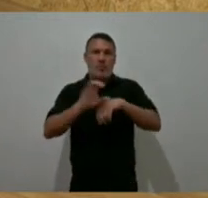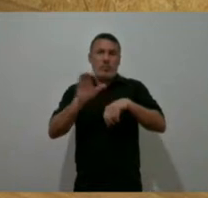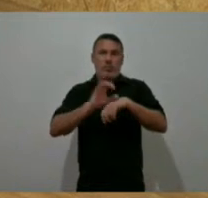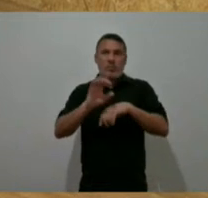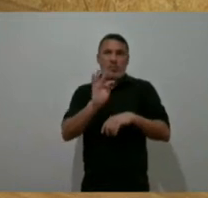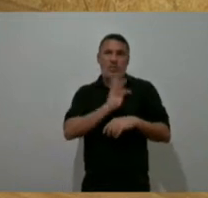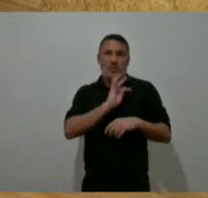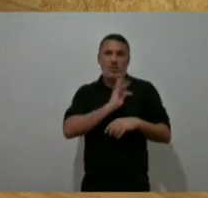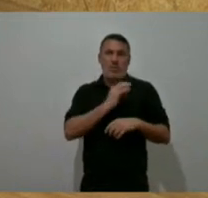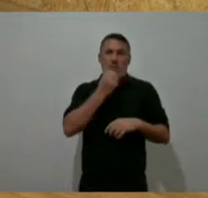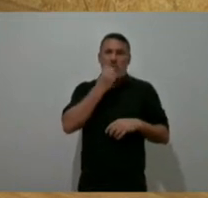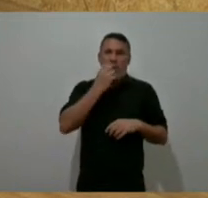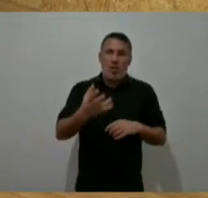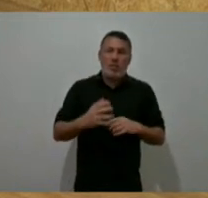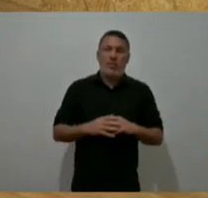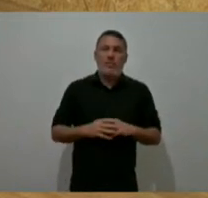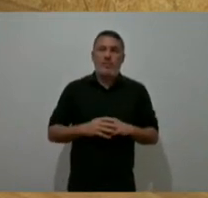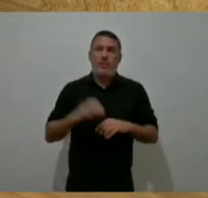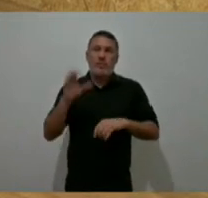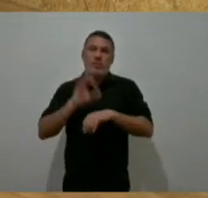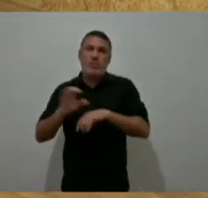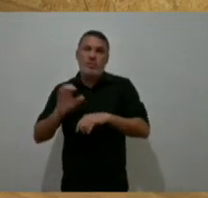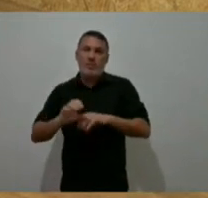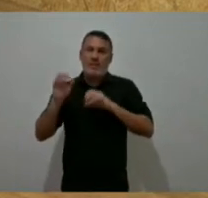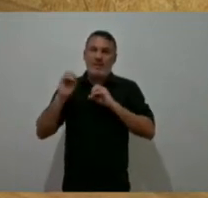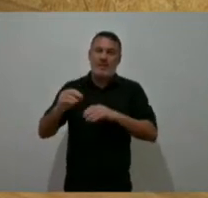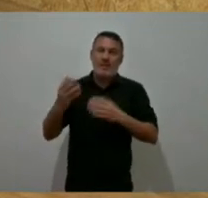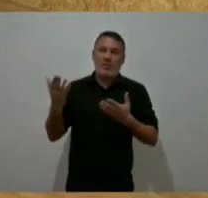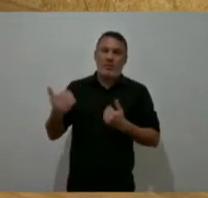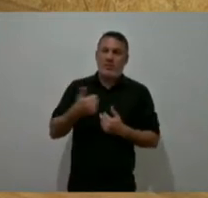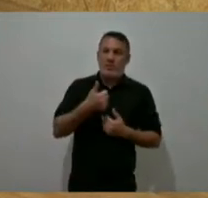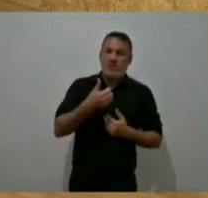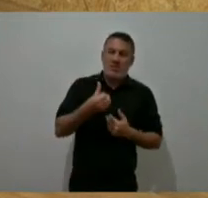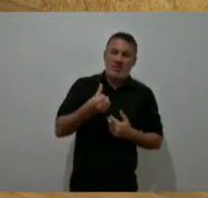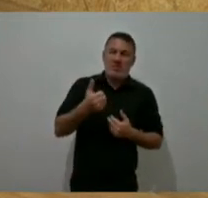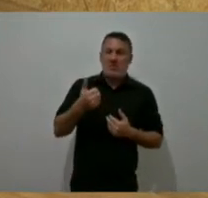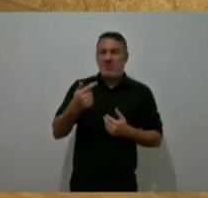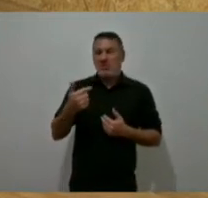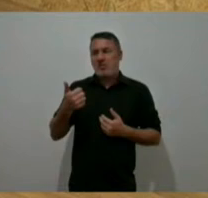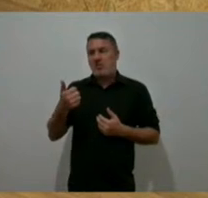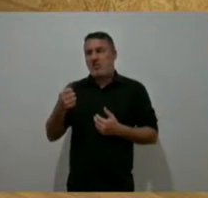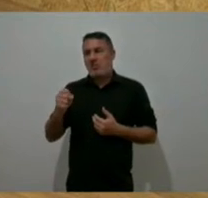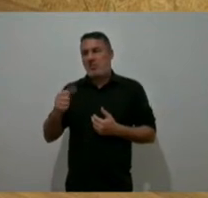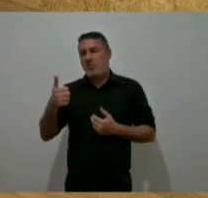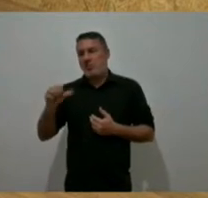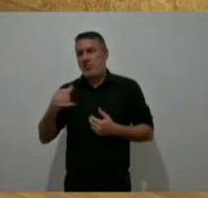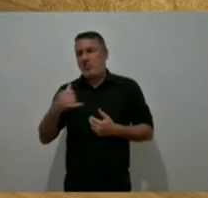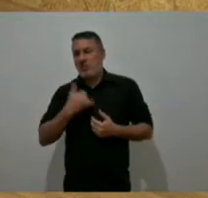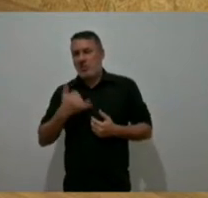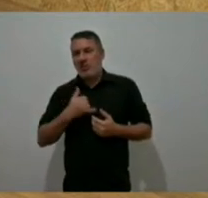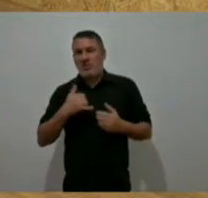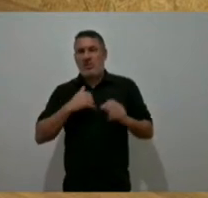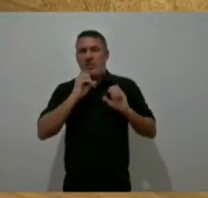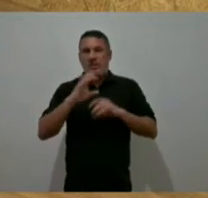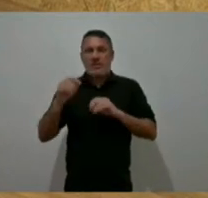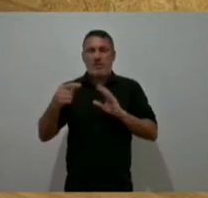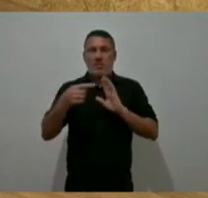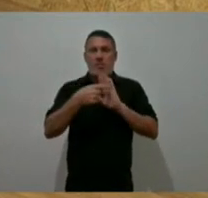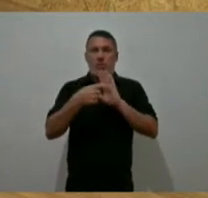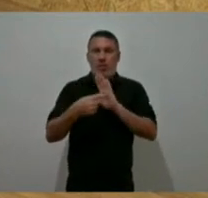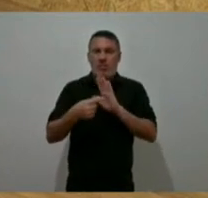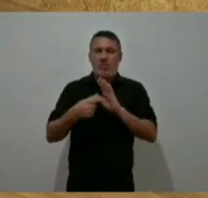que ensinasse jovens de 16, 17, 18, 19 anos a fazerem programação, mesmo que em nível básico, o